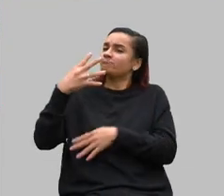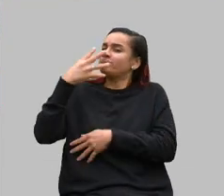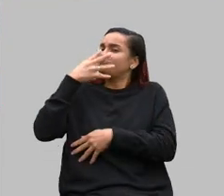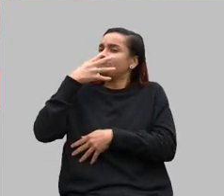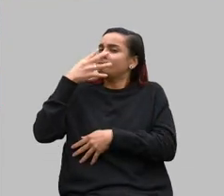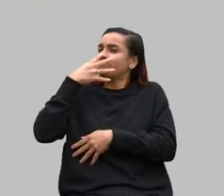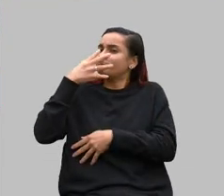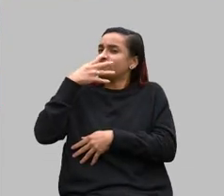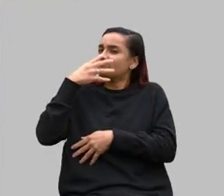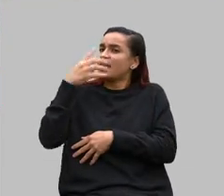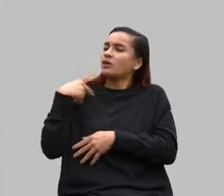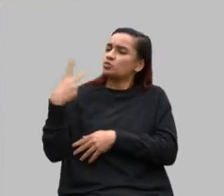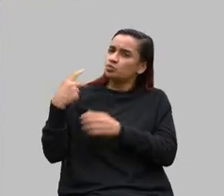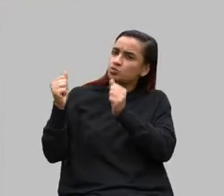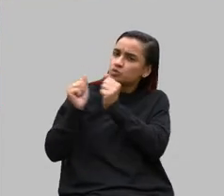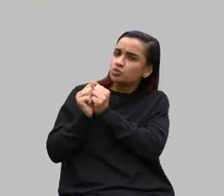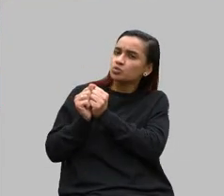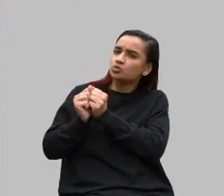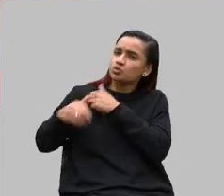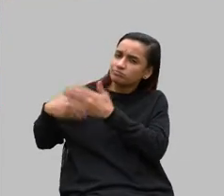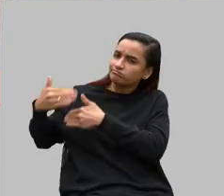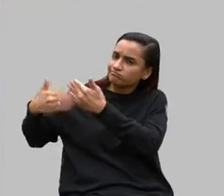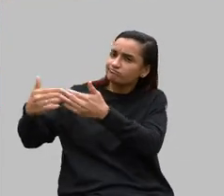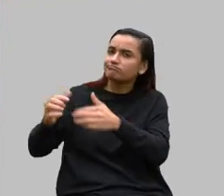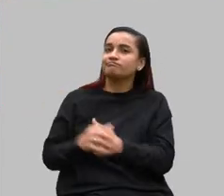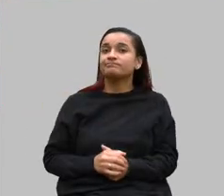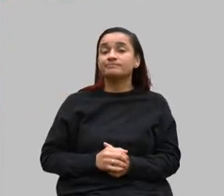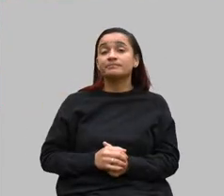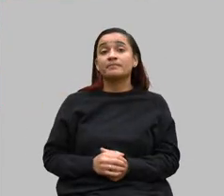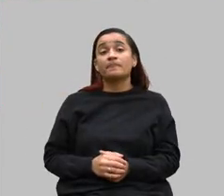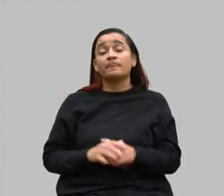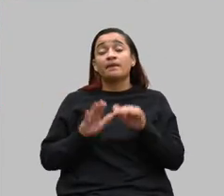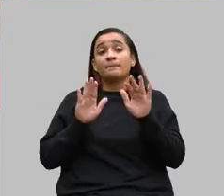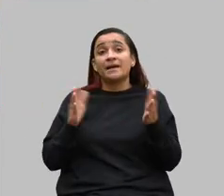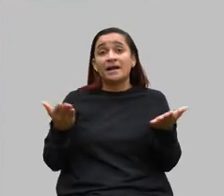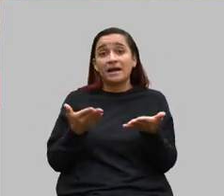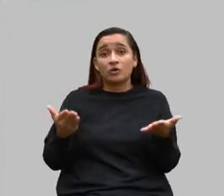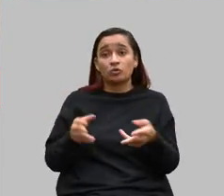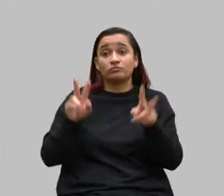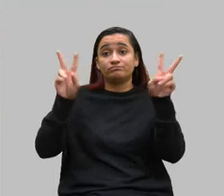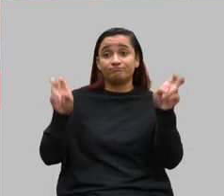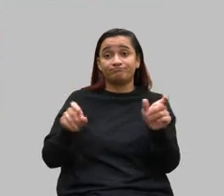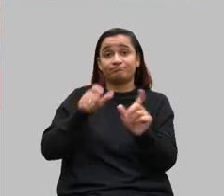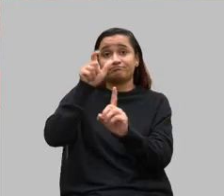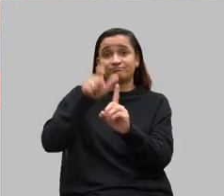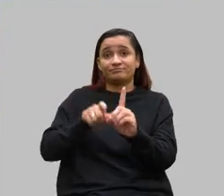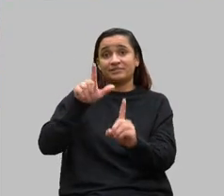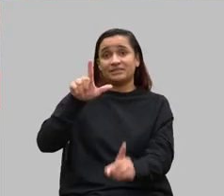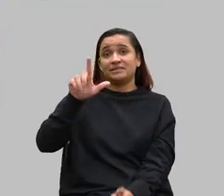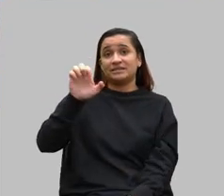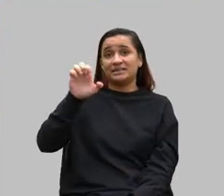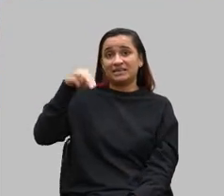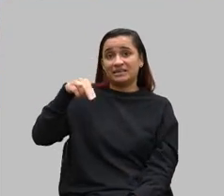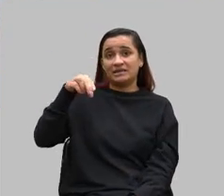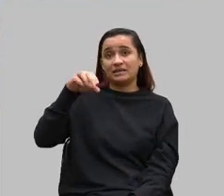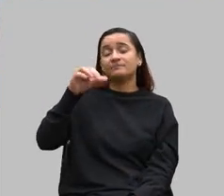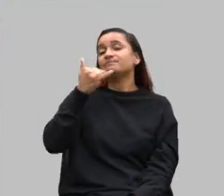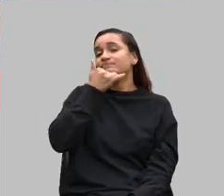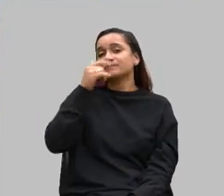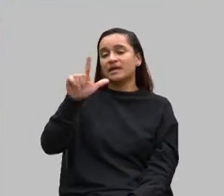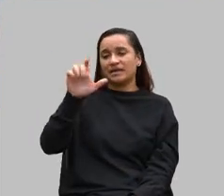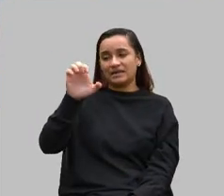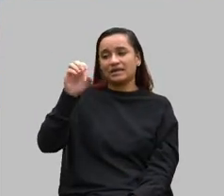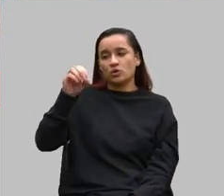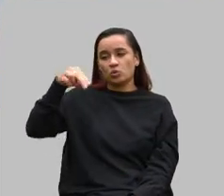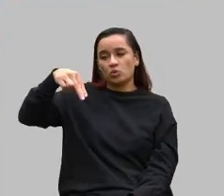e estamos juntos nessa caminhada mas agora Leonardo quero te clarear um pouquinho aqui quero te agradecer a presença